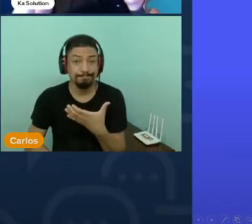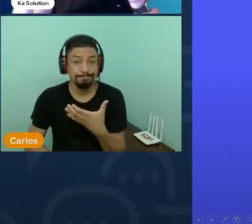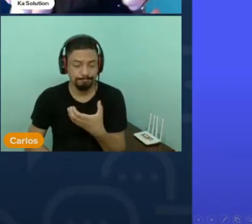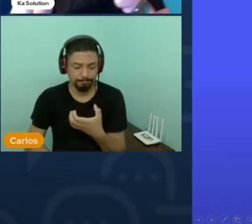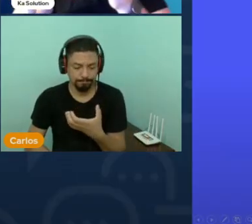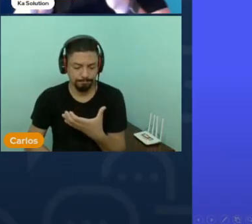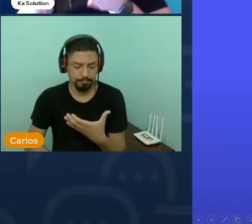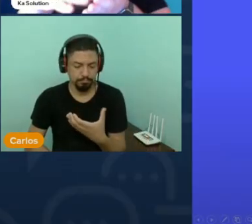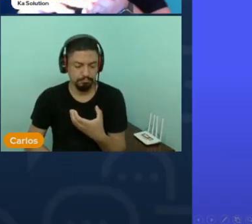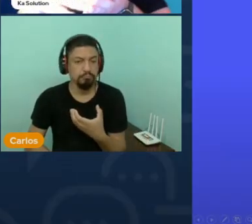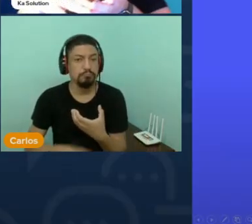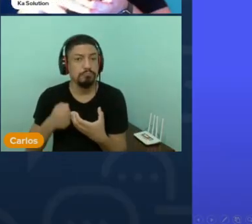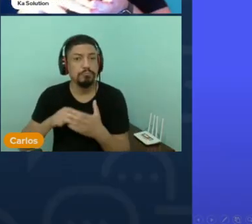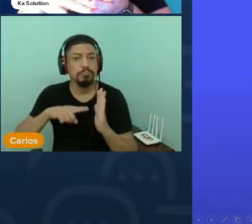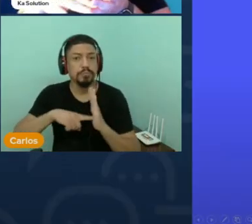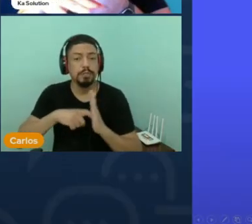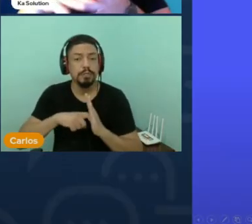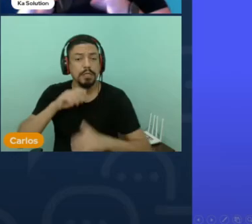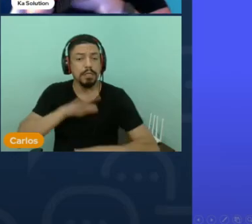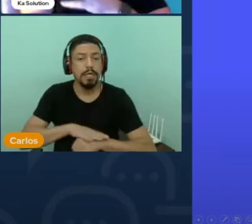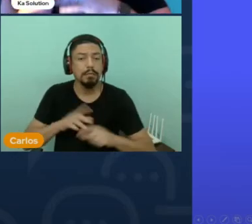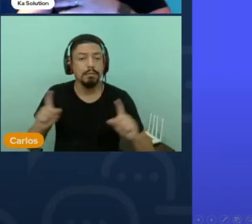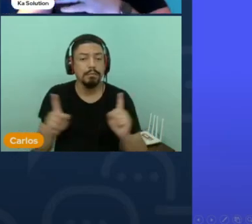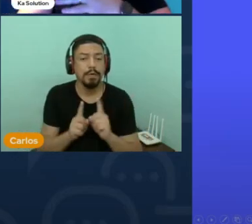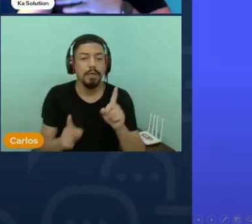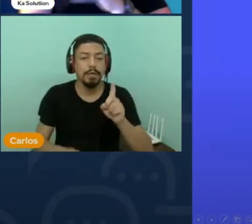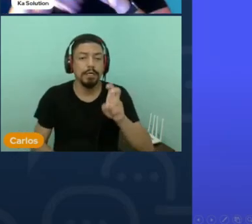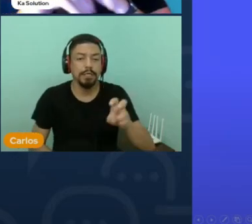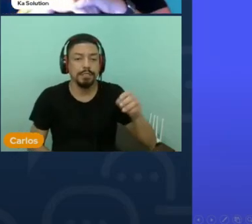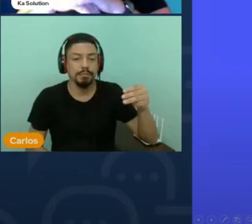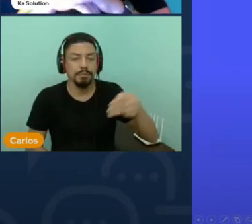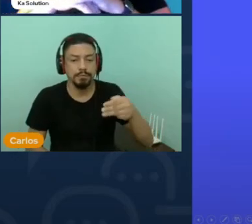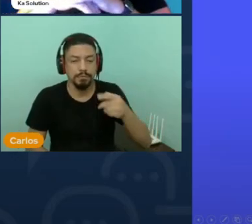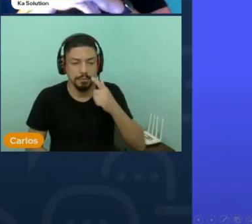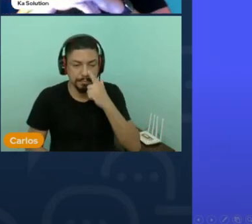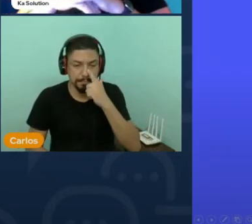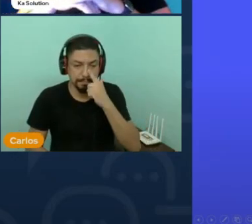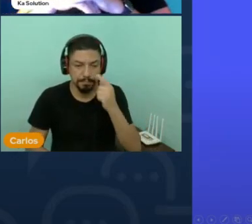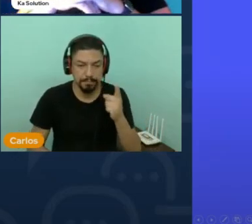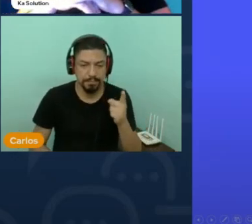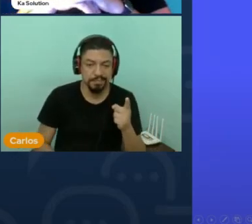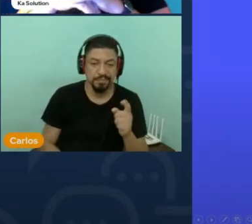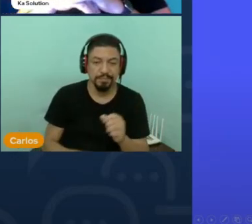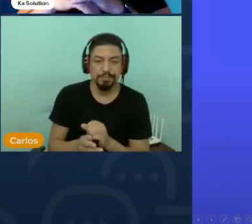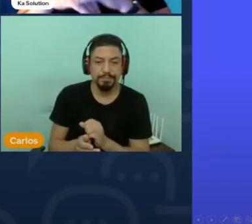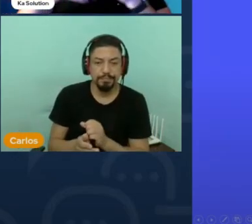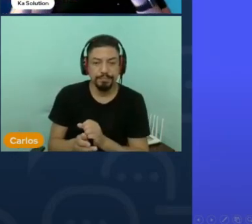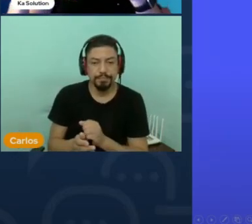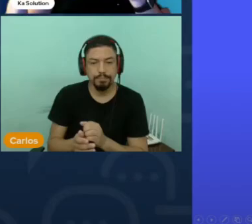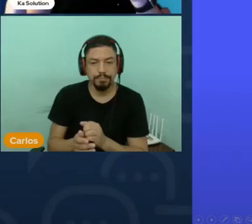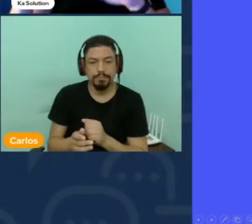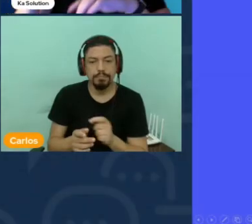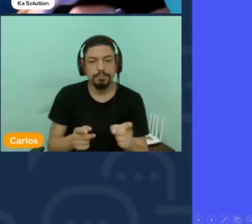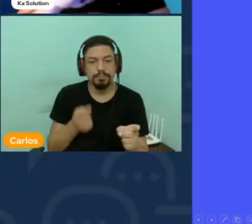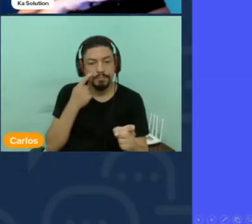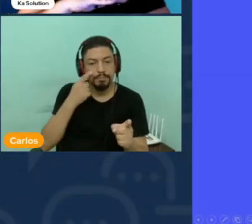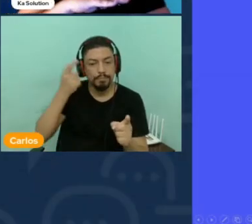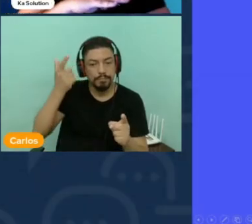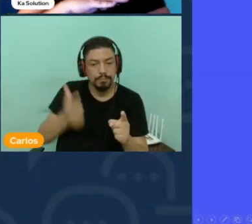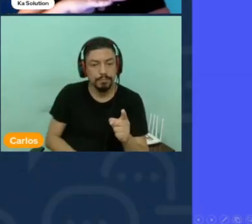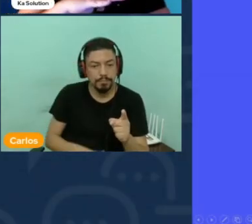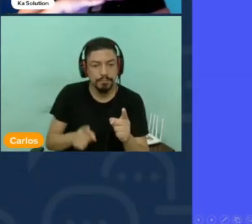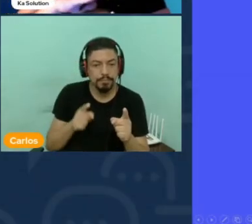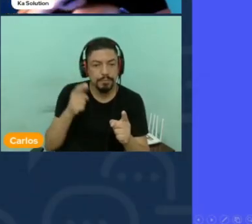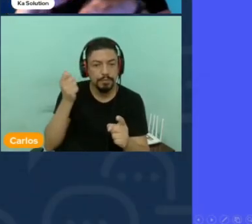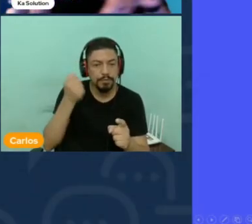precisa executar isso dentro de 15 minutos. É o tempo máximo aí de execução do Lambda. E, de novo, não preciso